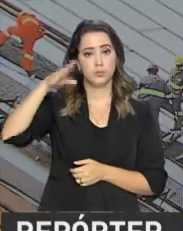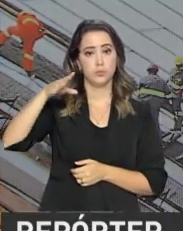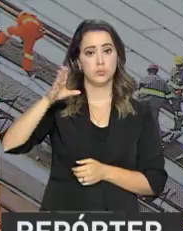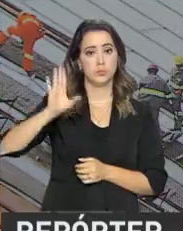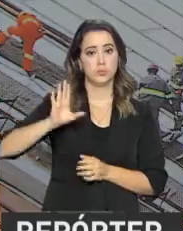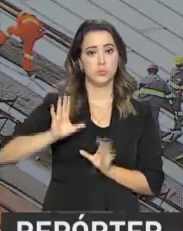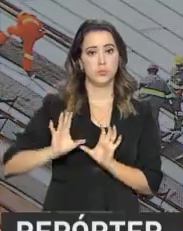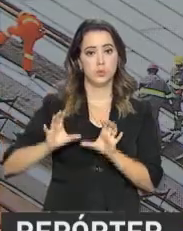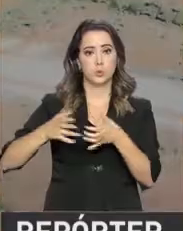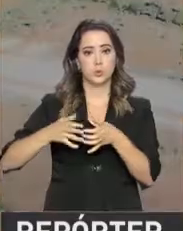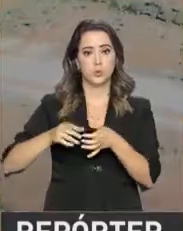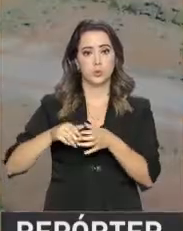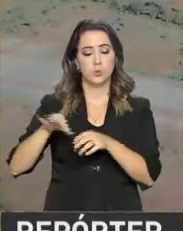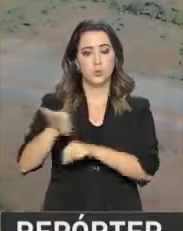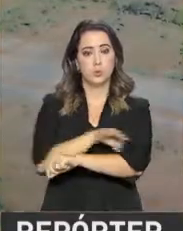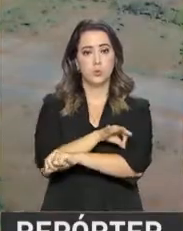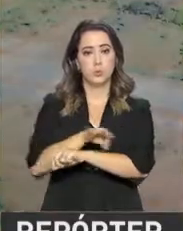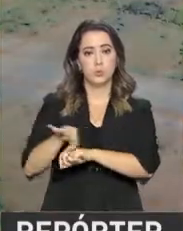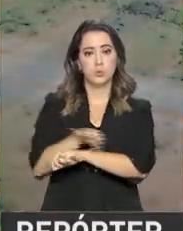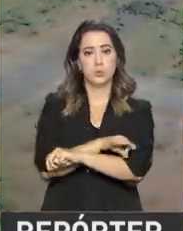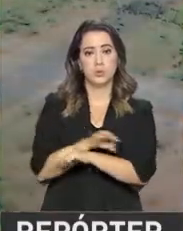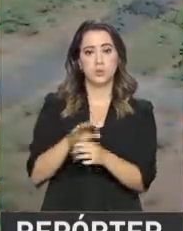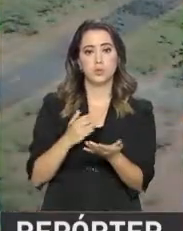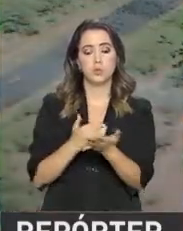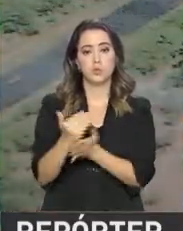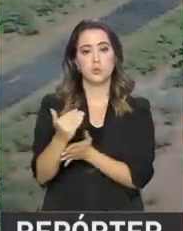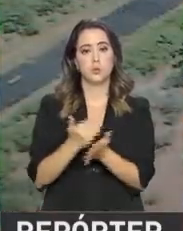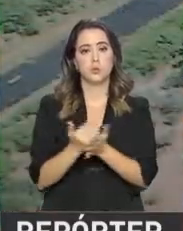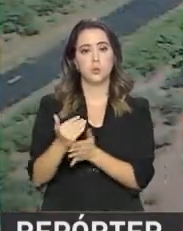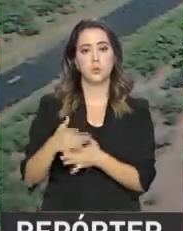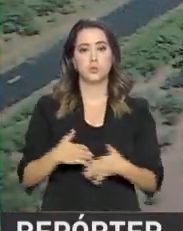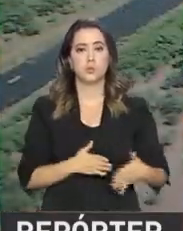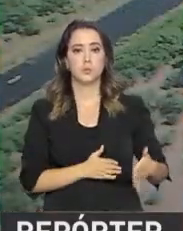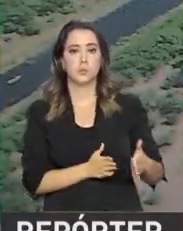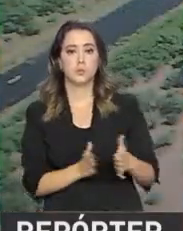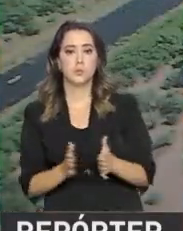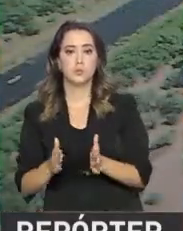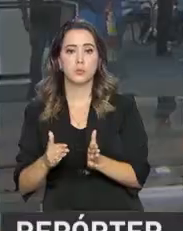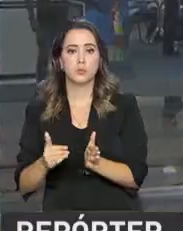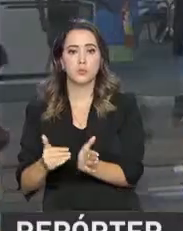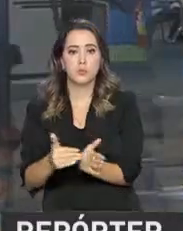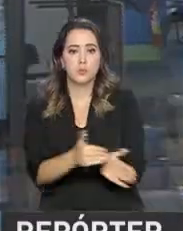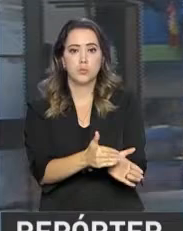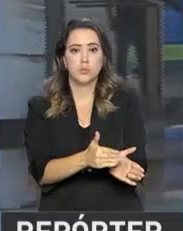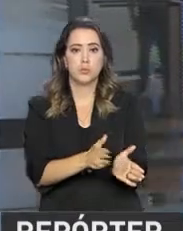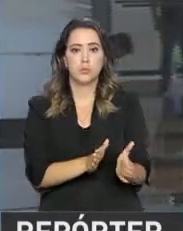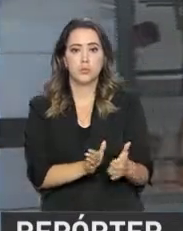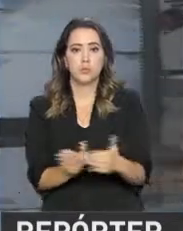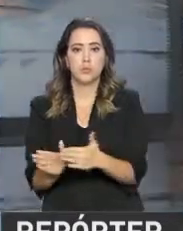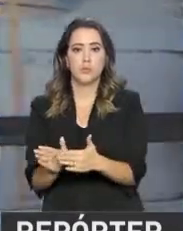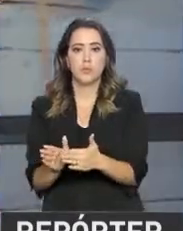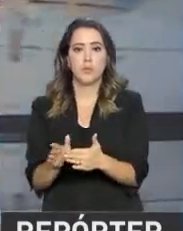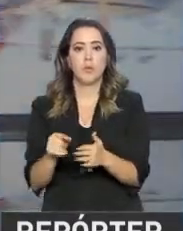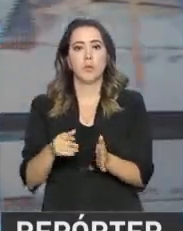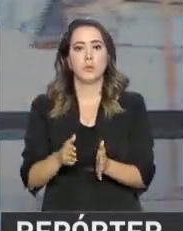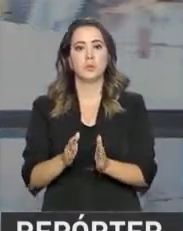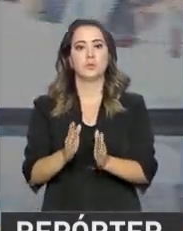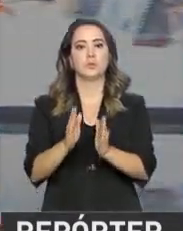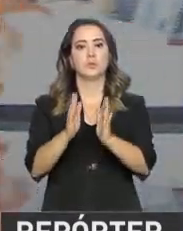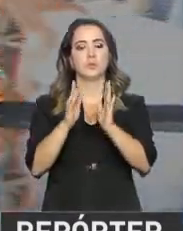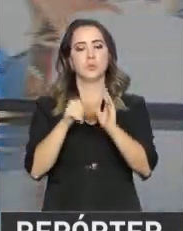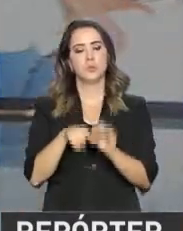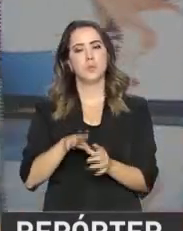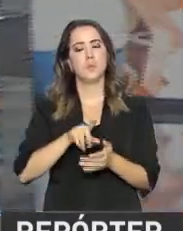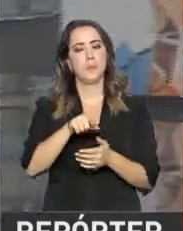Engenharia entrou em ação e começou as obras de transposição do Rio São Francisco. Quem vai até o estande do Ministério